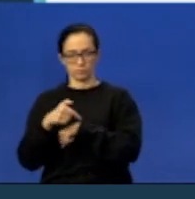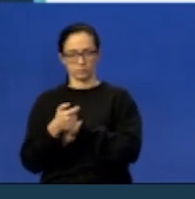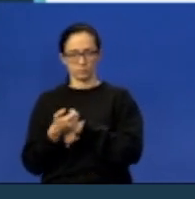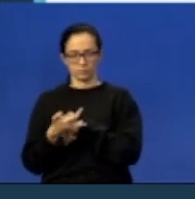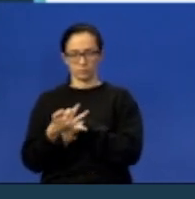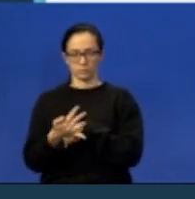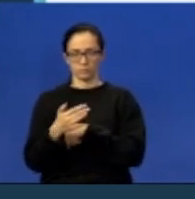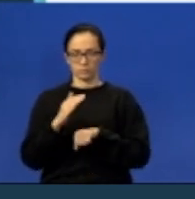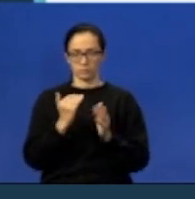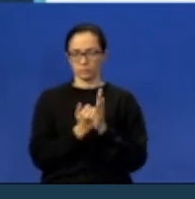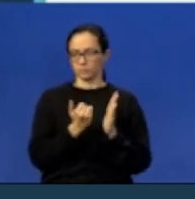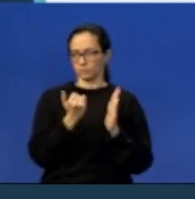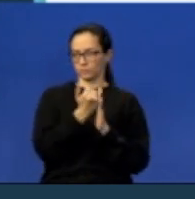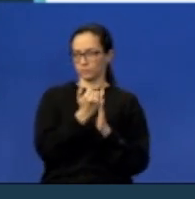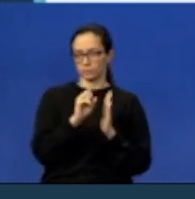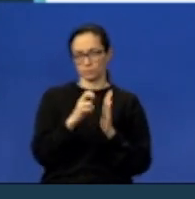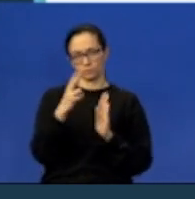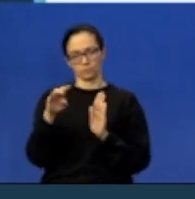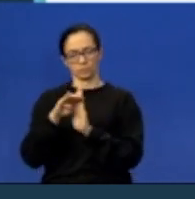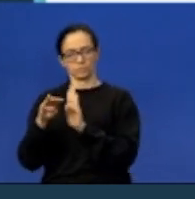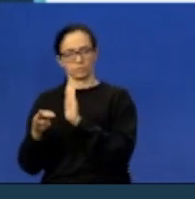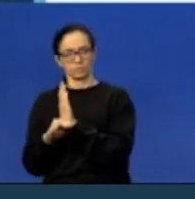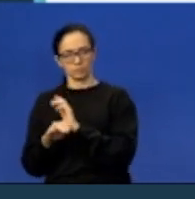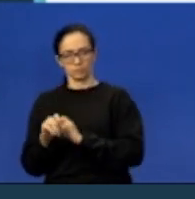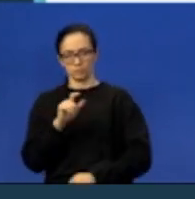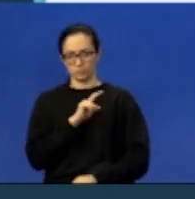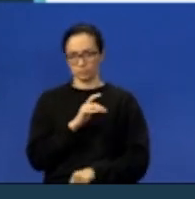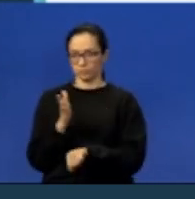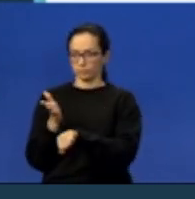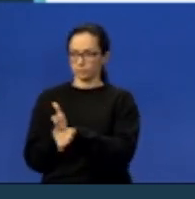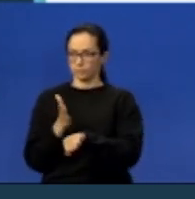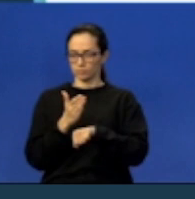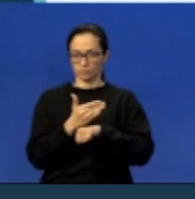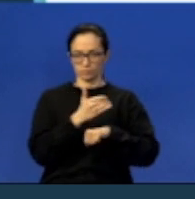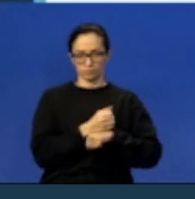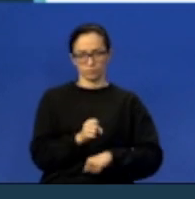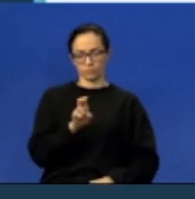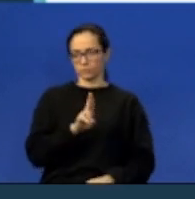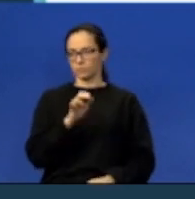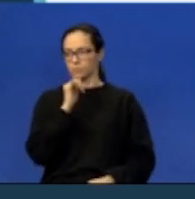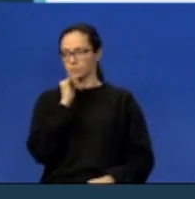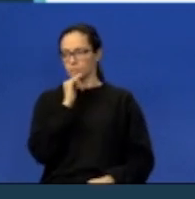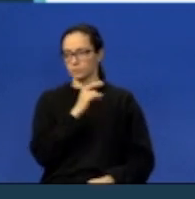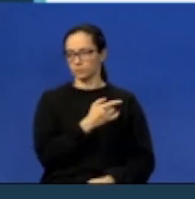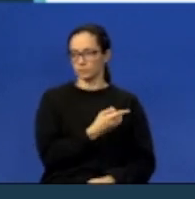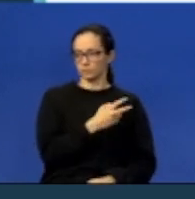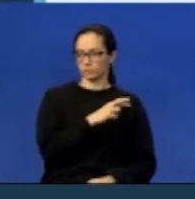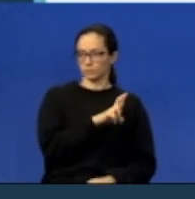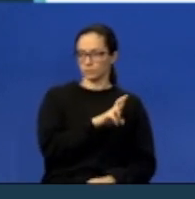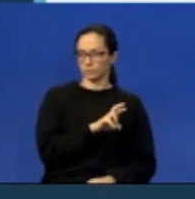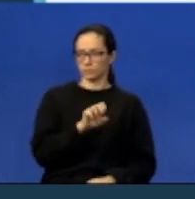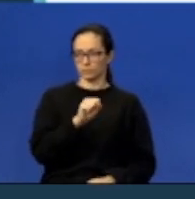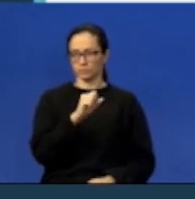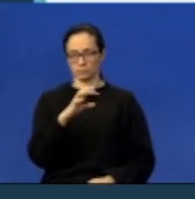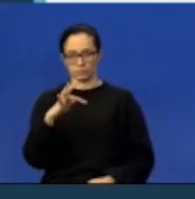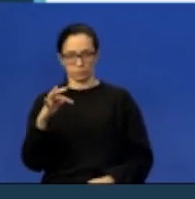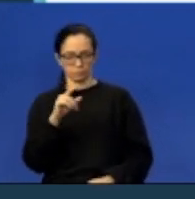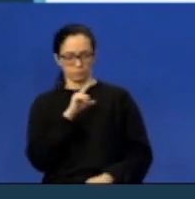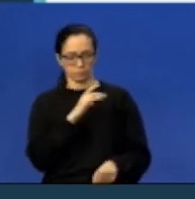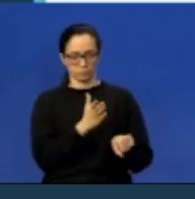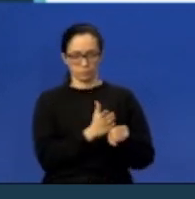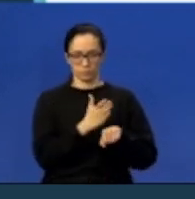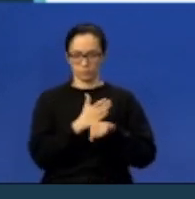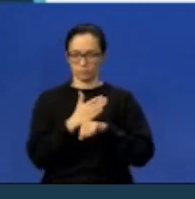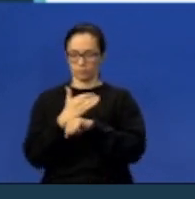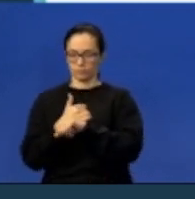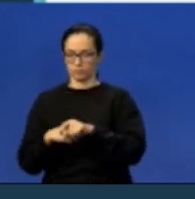estar aumentado ou diminuído. E os intervalos, por exemplo, PR ou intervalo ST, que é o intervalo de tempo, né, entre